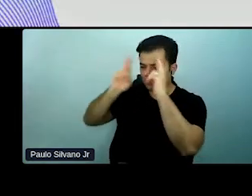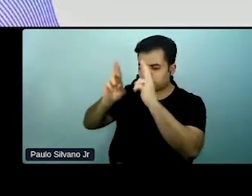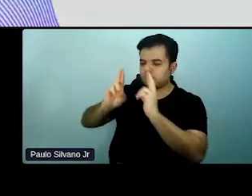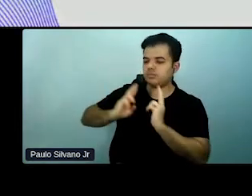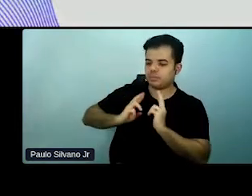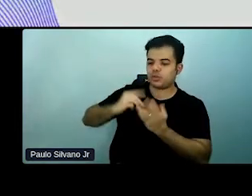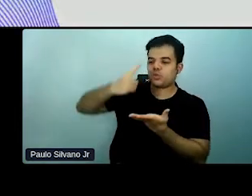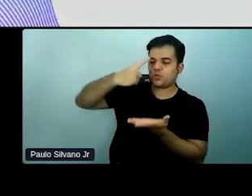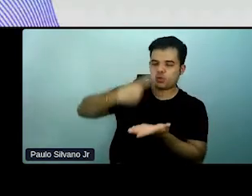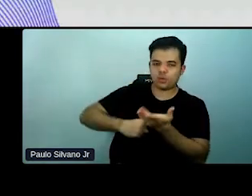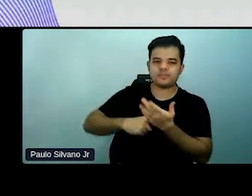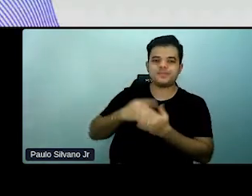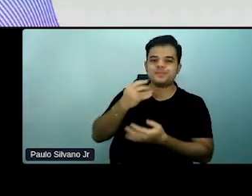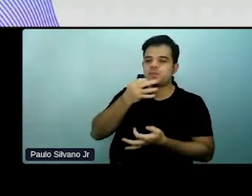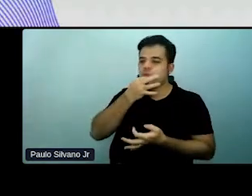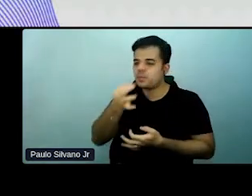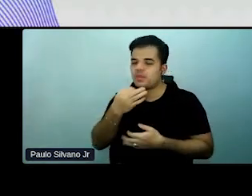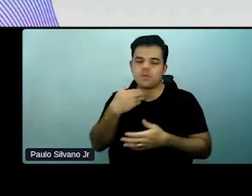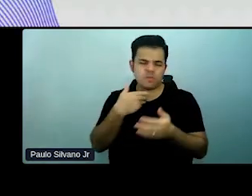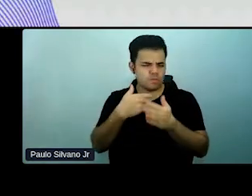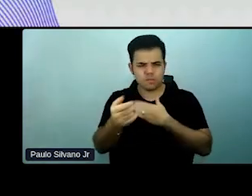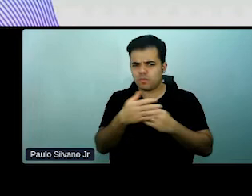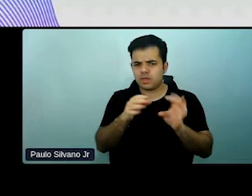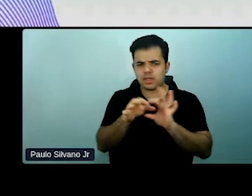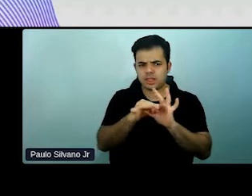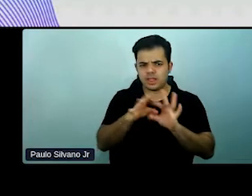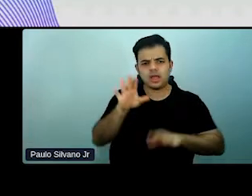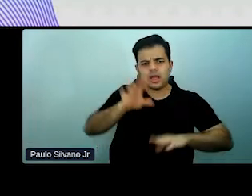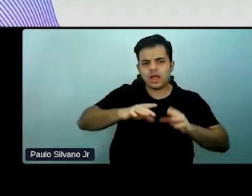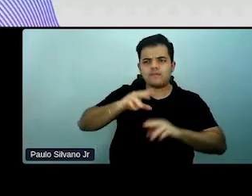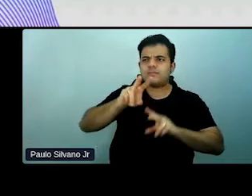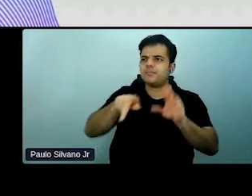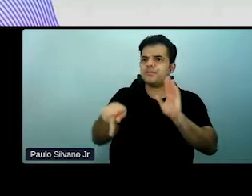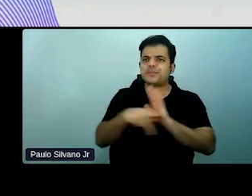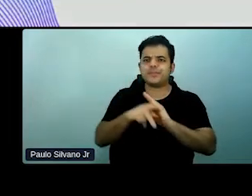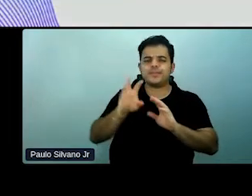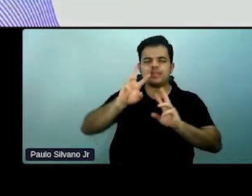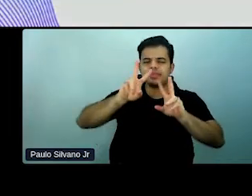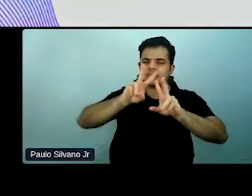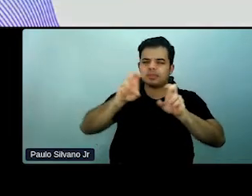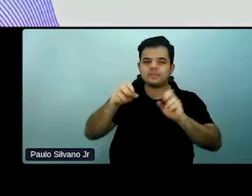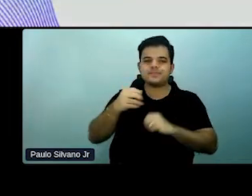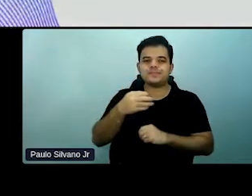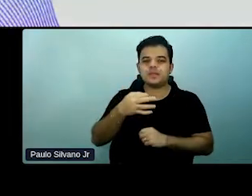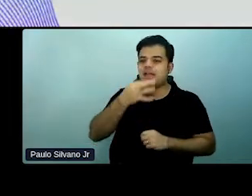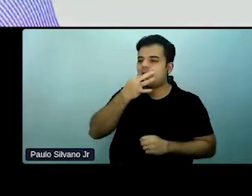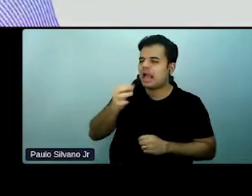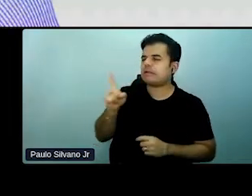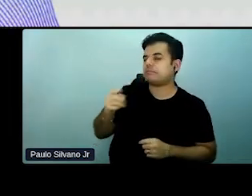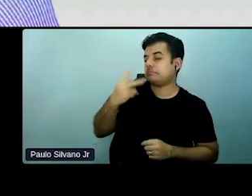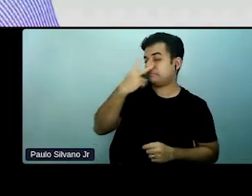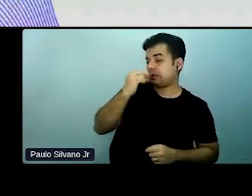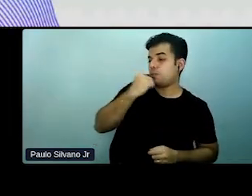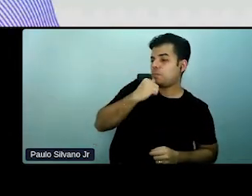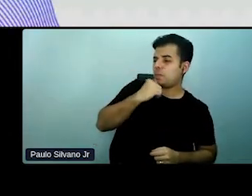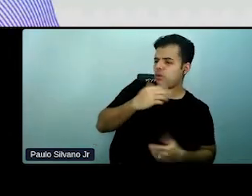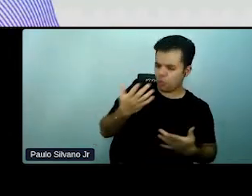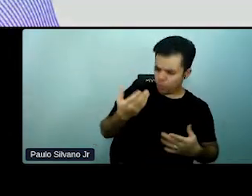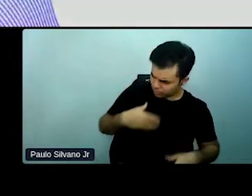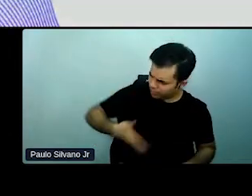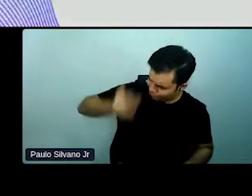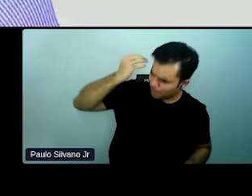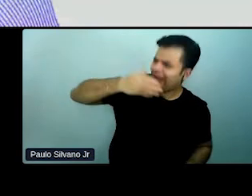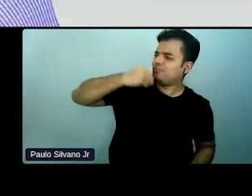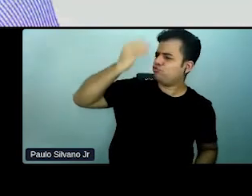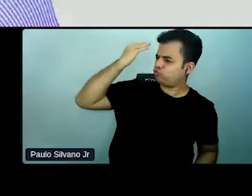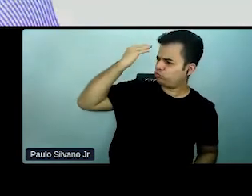de comentários, quer seja, de repente, dessa questão de fazer comentários de isso é coisa de mulherzinha ou virar homem, por exemplo,